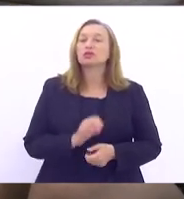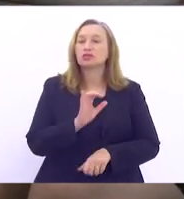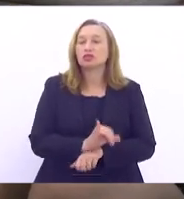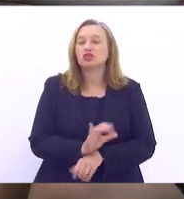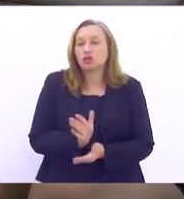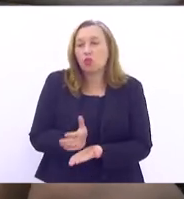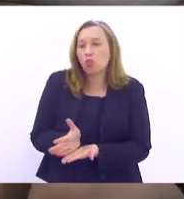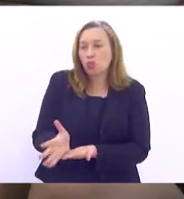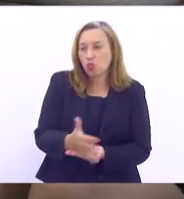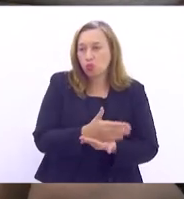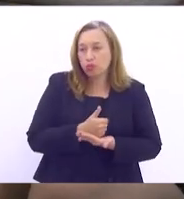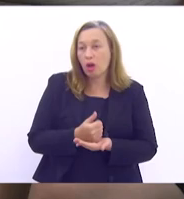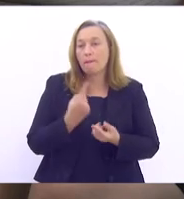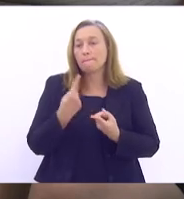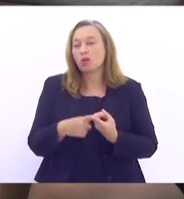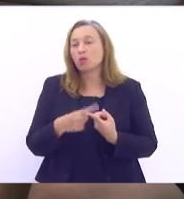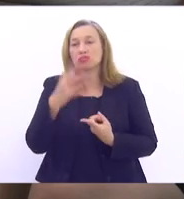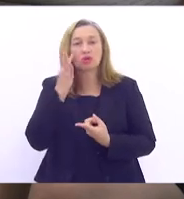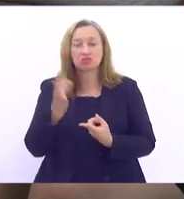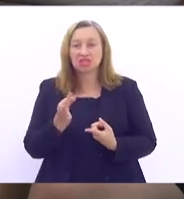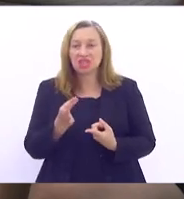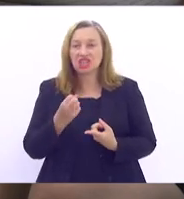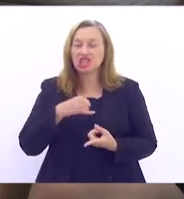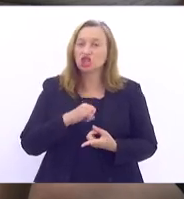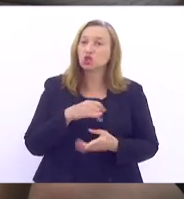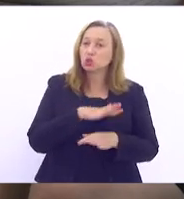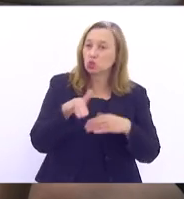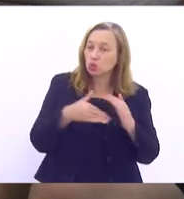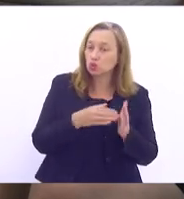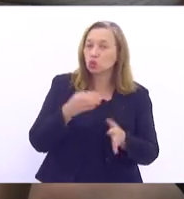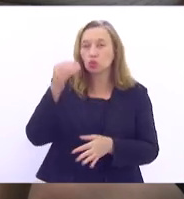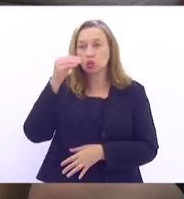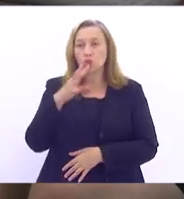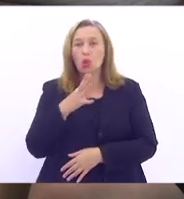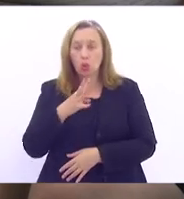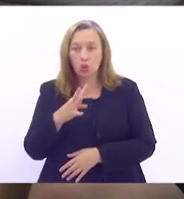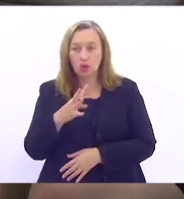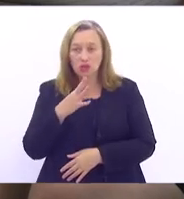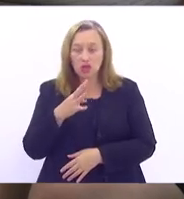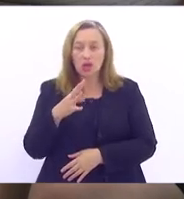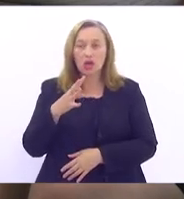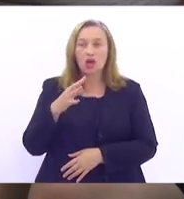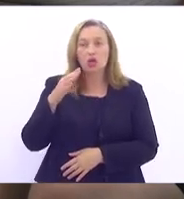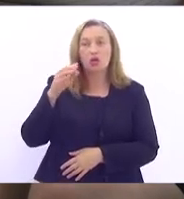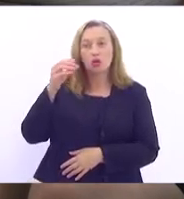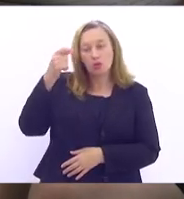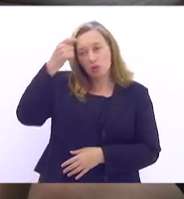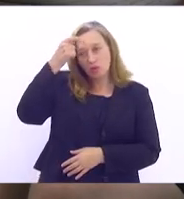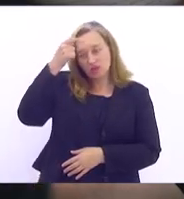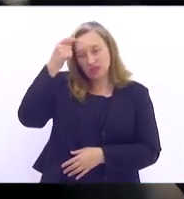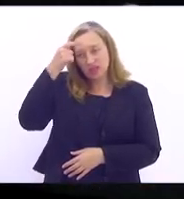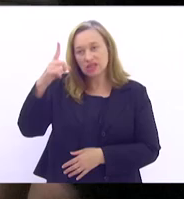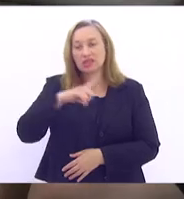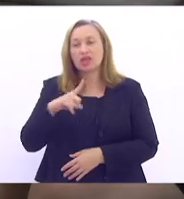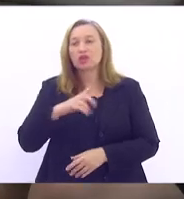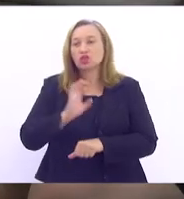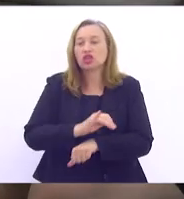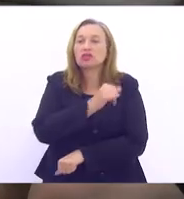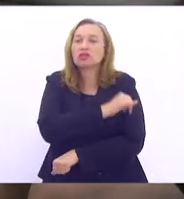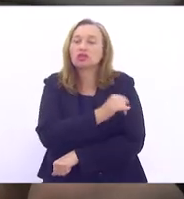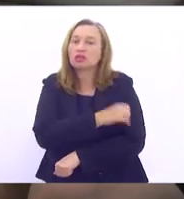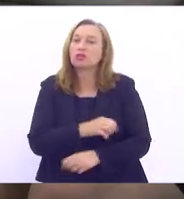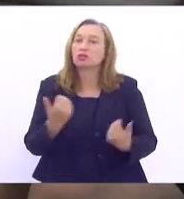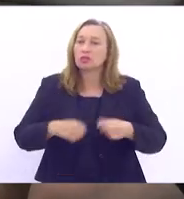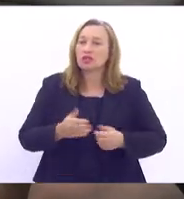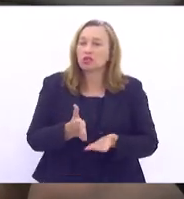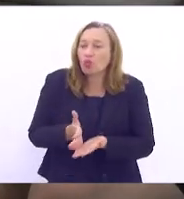de arrecadar, porque não sei se todos aqui estão cientes, o Estado do Rio de Janeiro hoje ele necessita muito